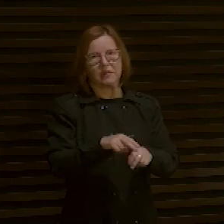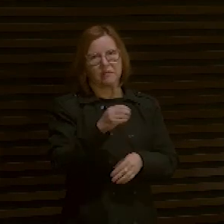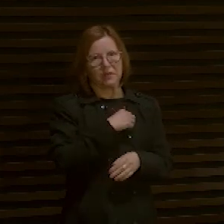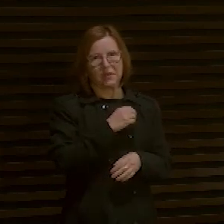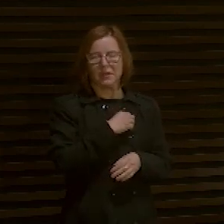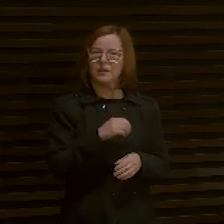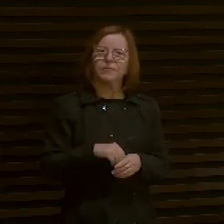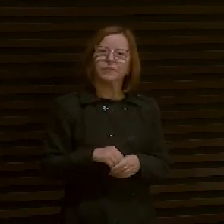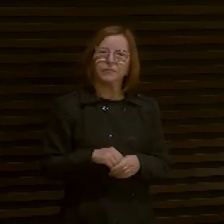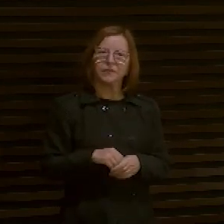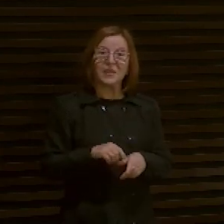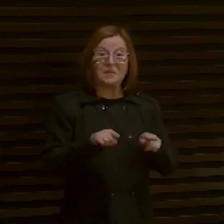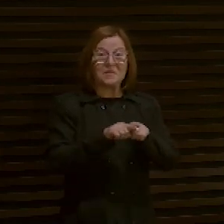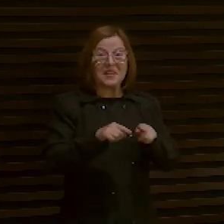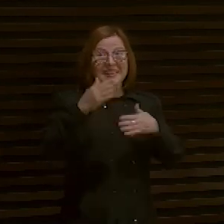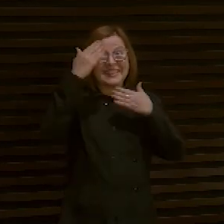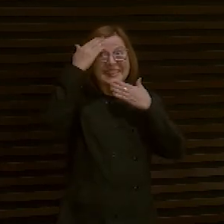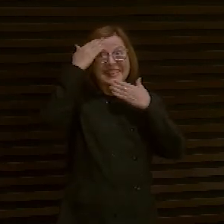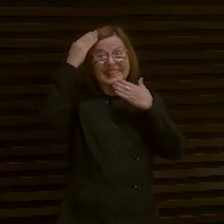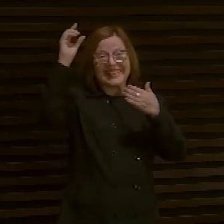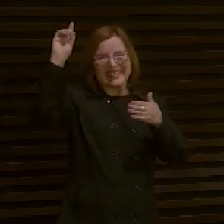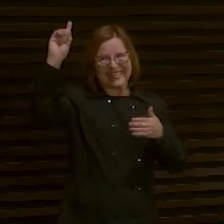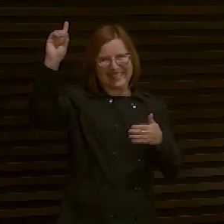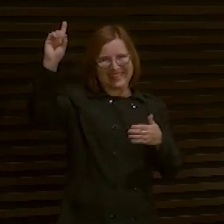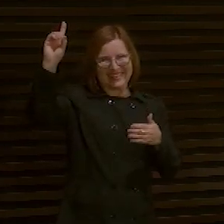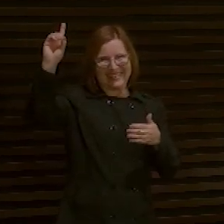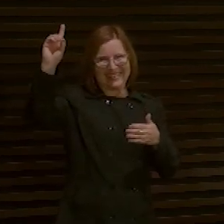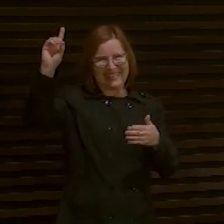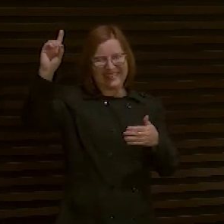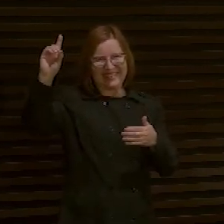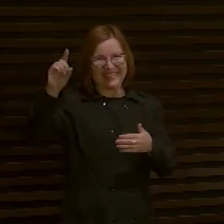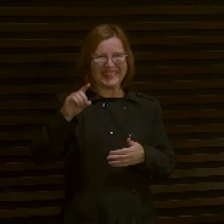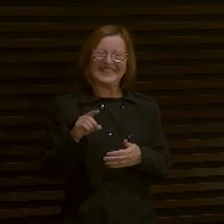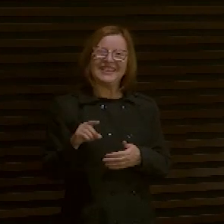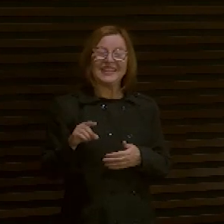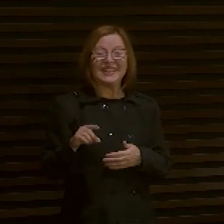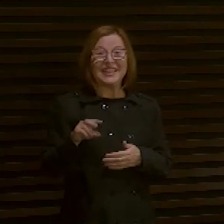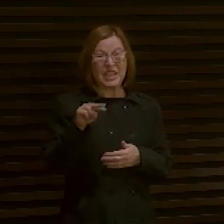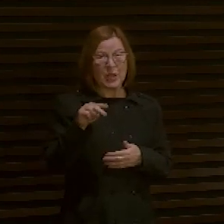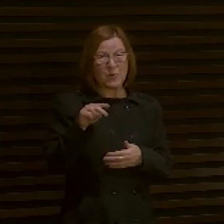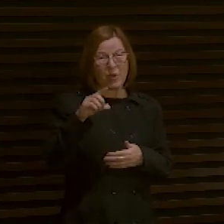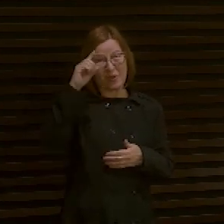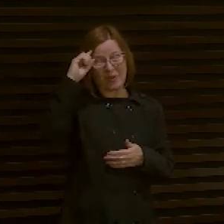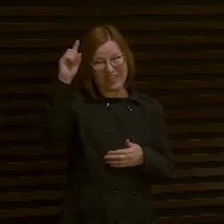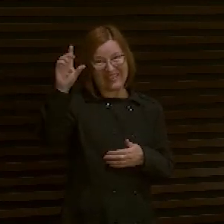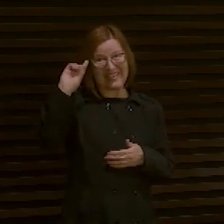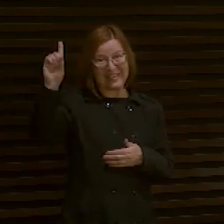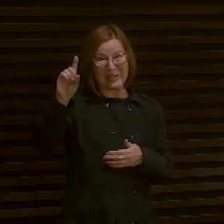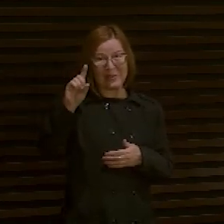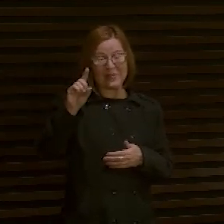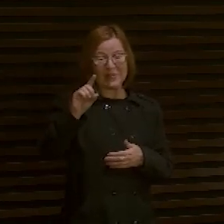Mas nós vemos, meus irmãos, graças a Deus, que assim como um dia Deus nos libertou da escravidão do pecado,